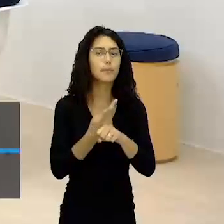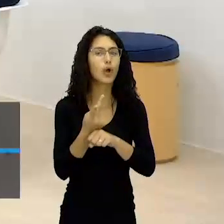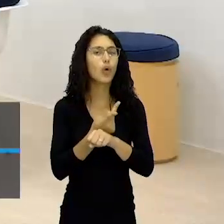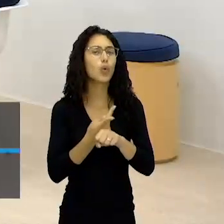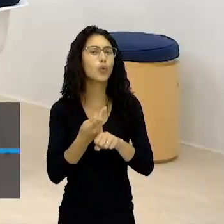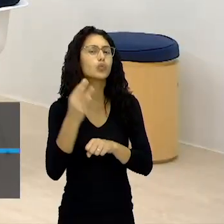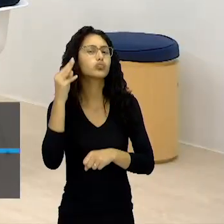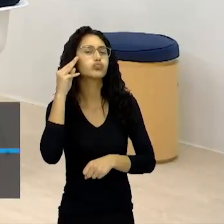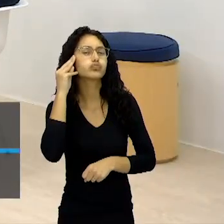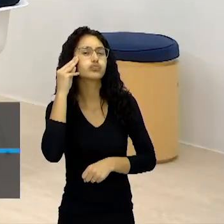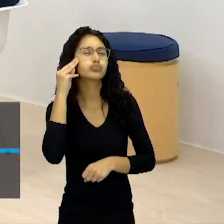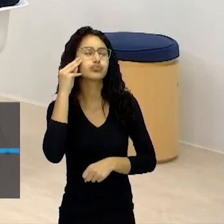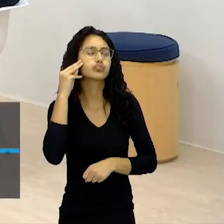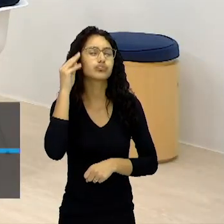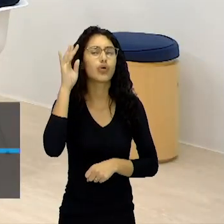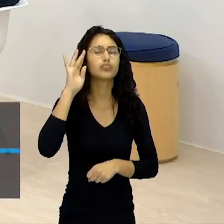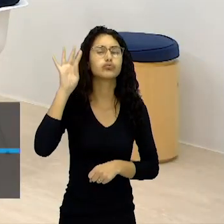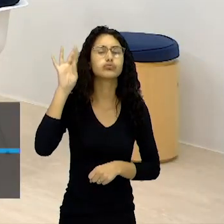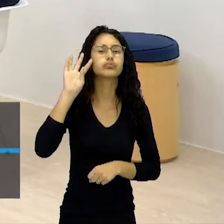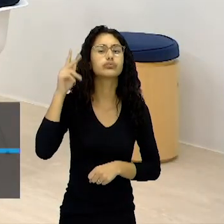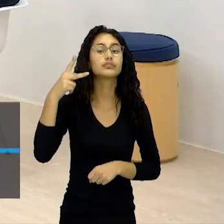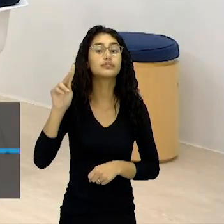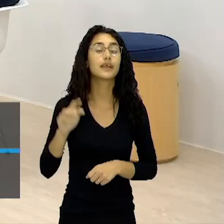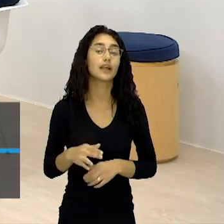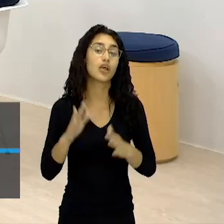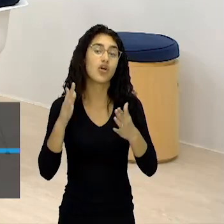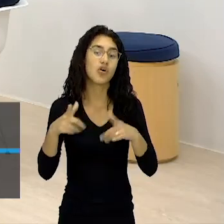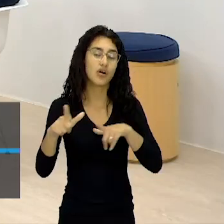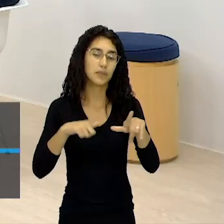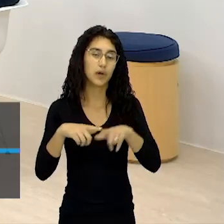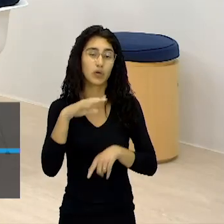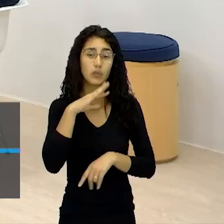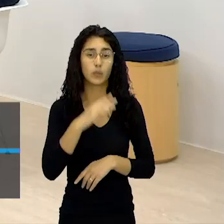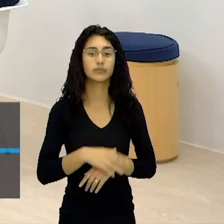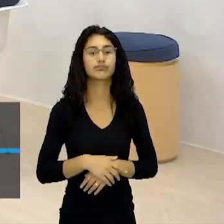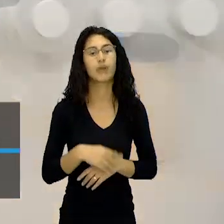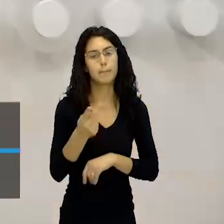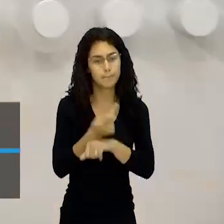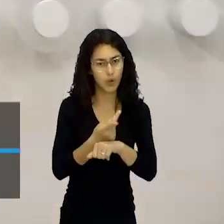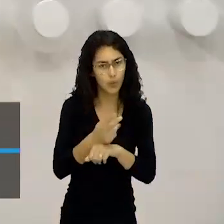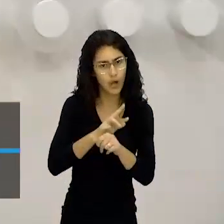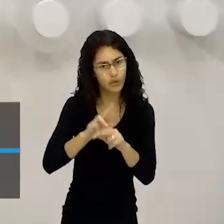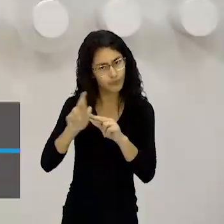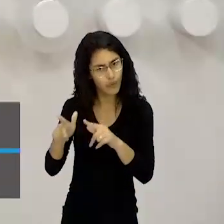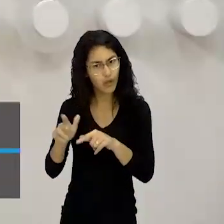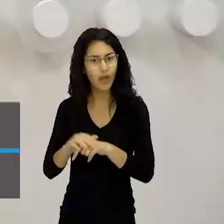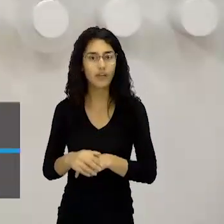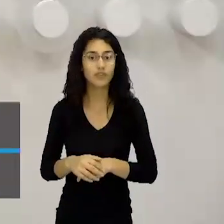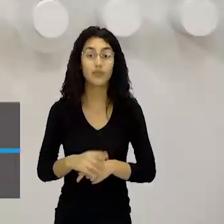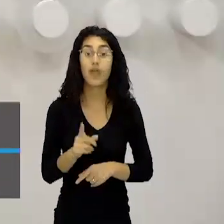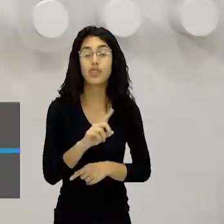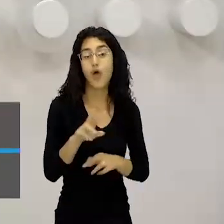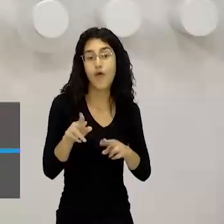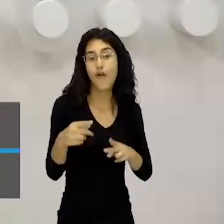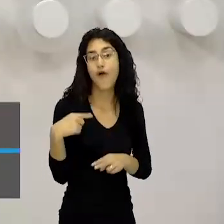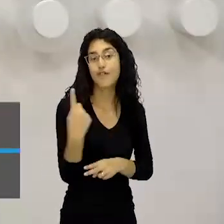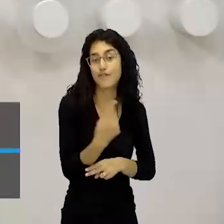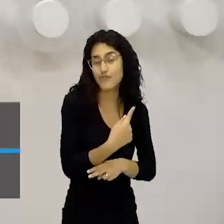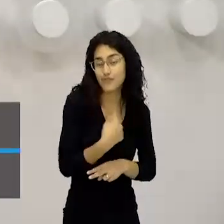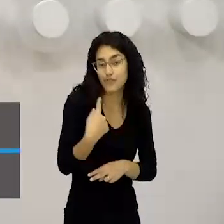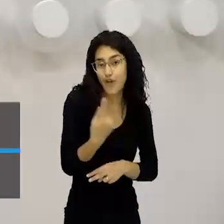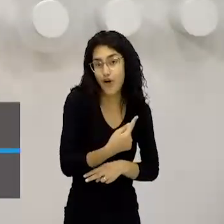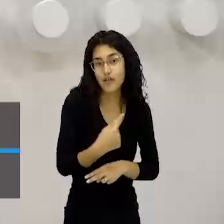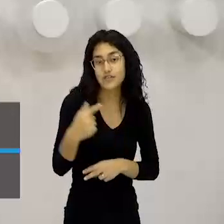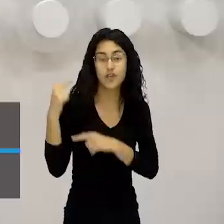dele. Hoje ele não está bem, ele vai se ele não está no emprego legal, ele vai procurar outro. Ele não é igual à nossa geração que trabalhou a